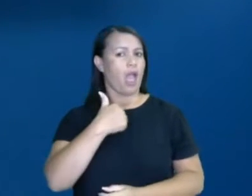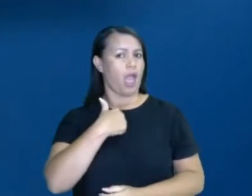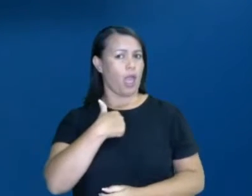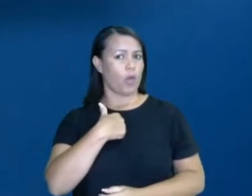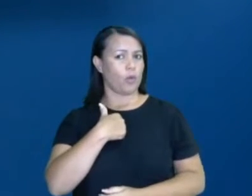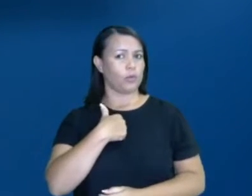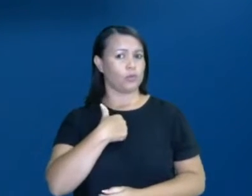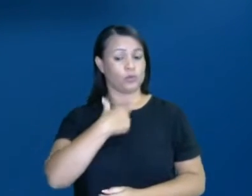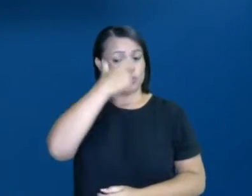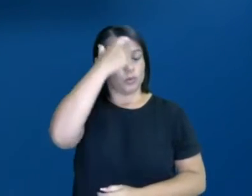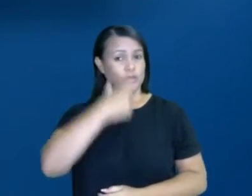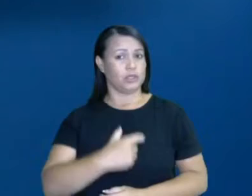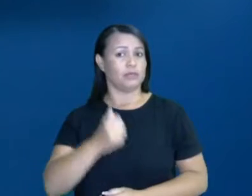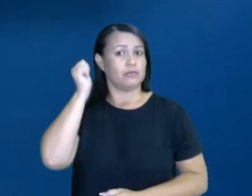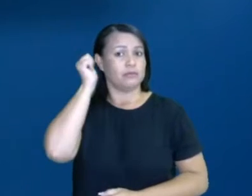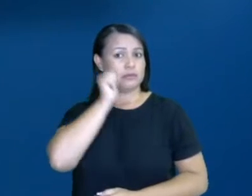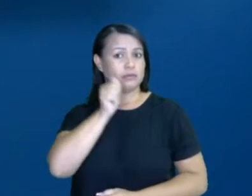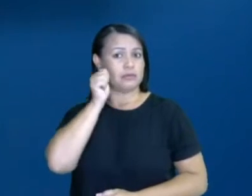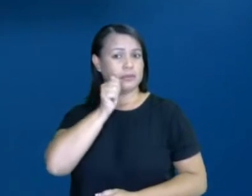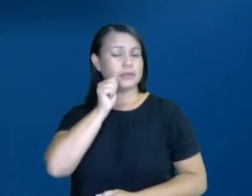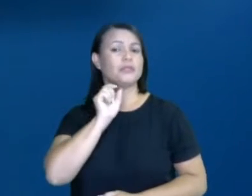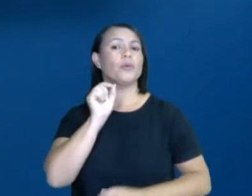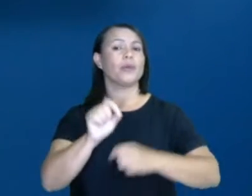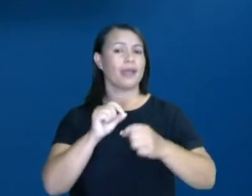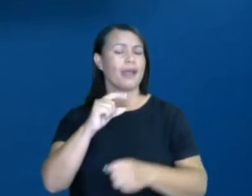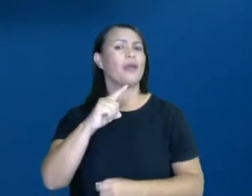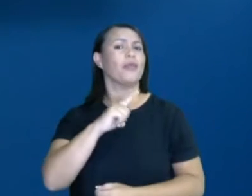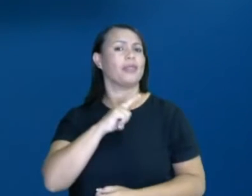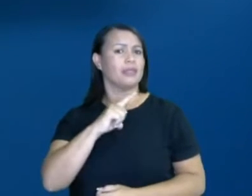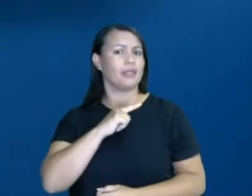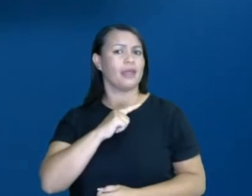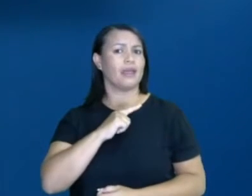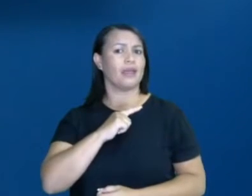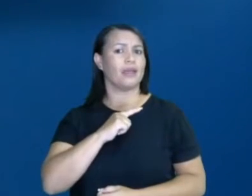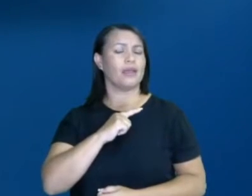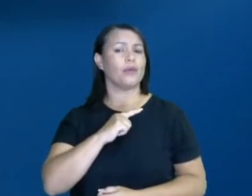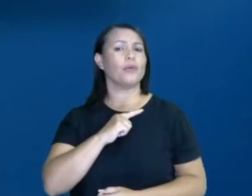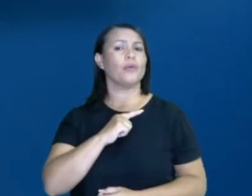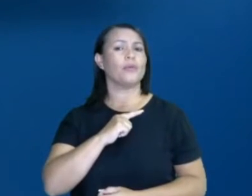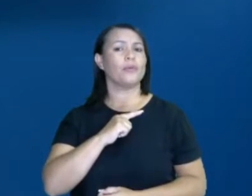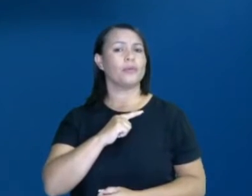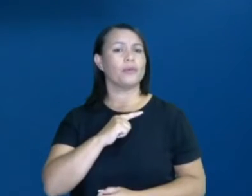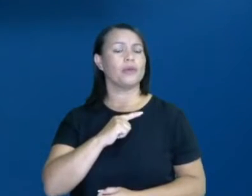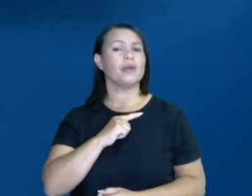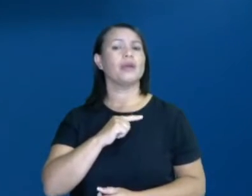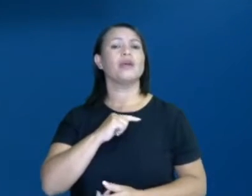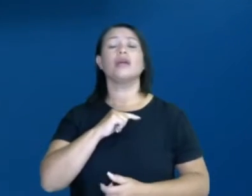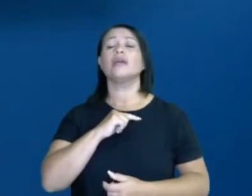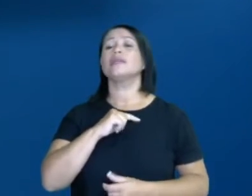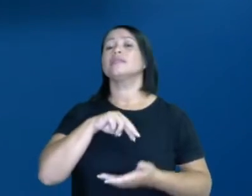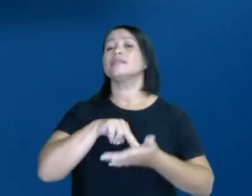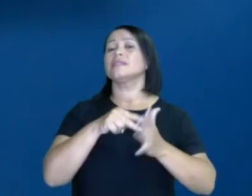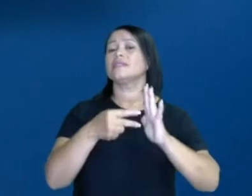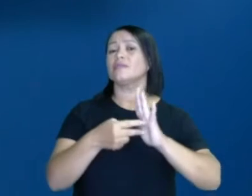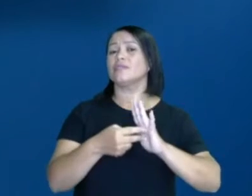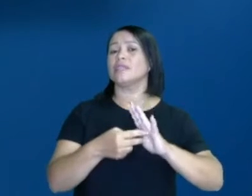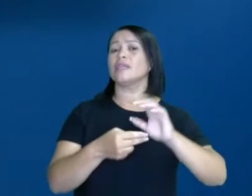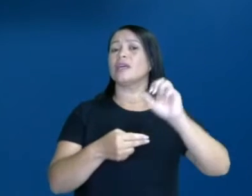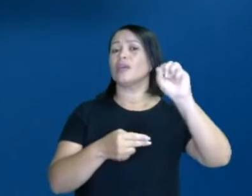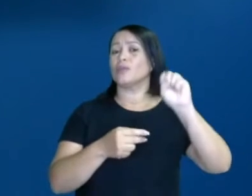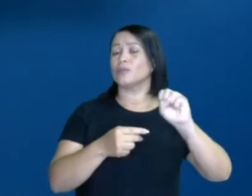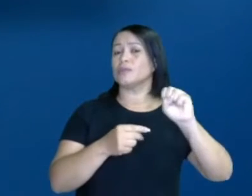sou um sujeito feminino, então eu tenho tranquila no singular,